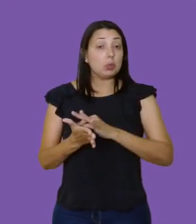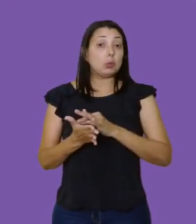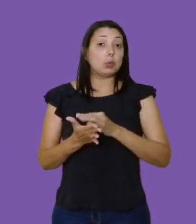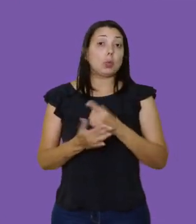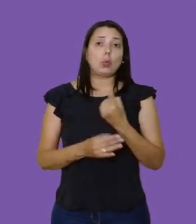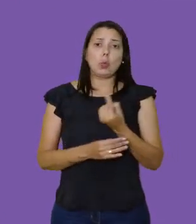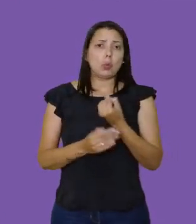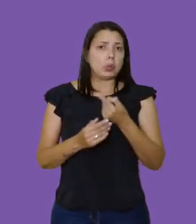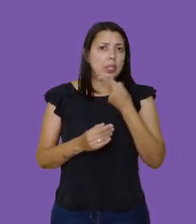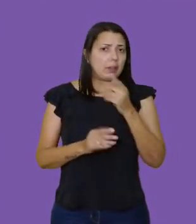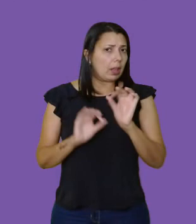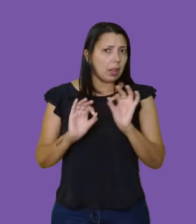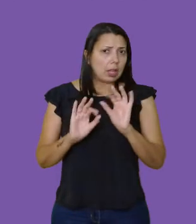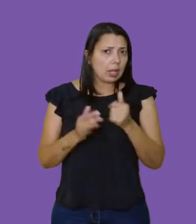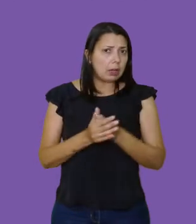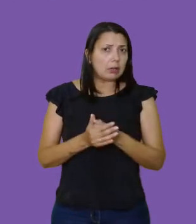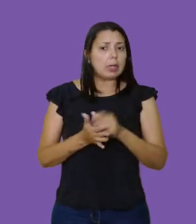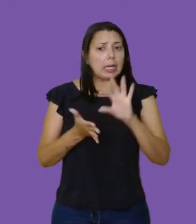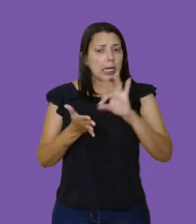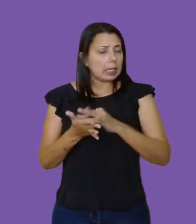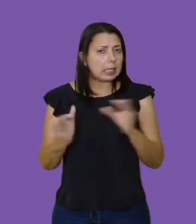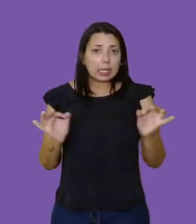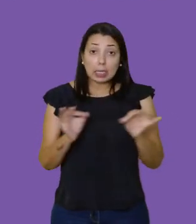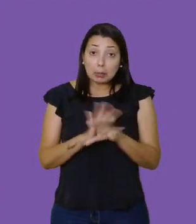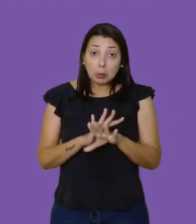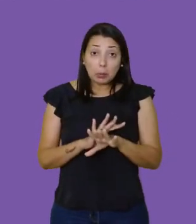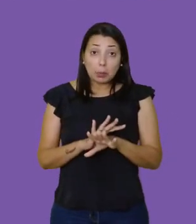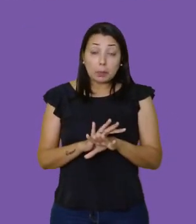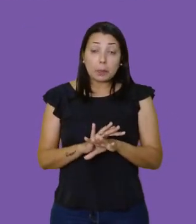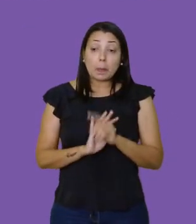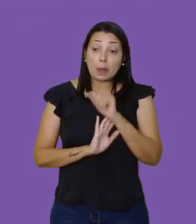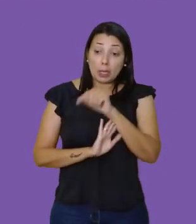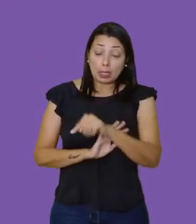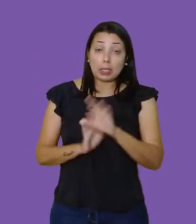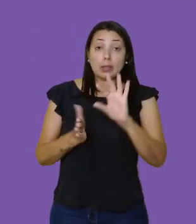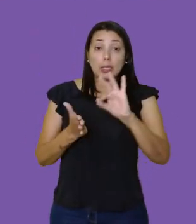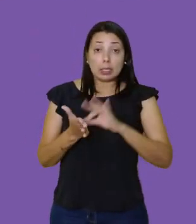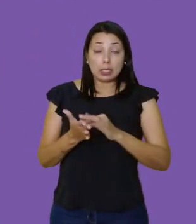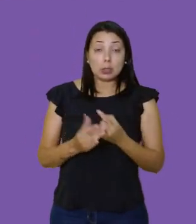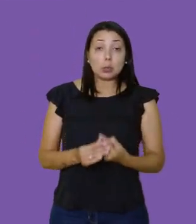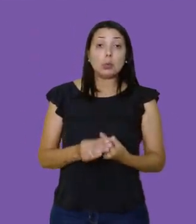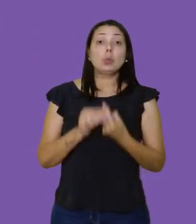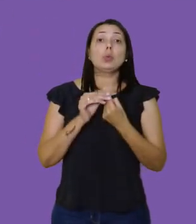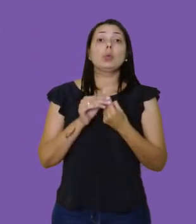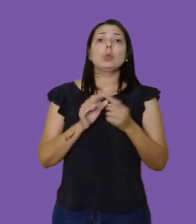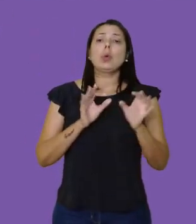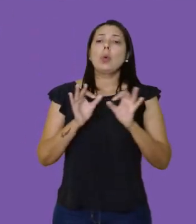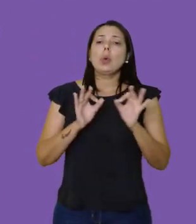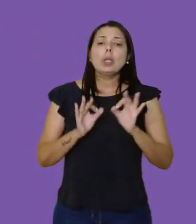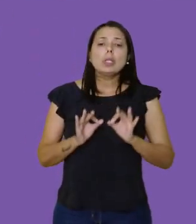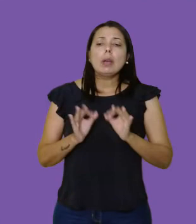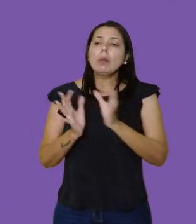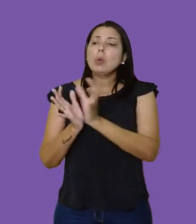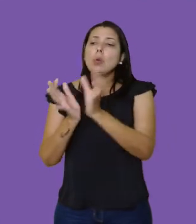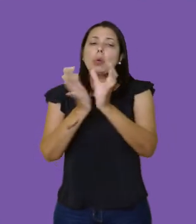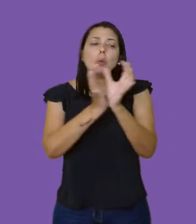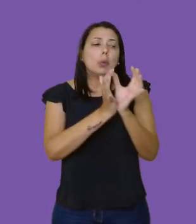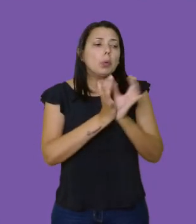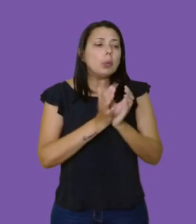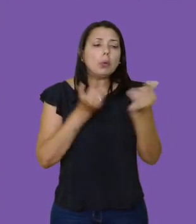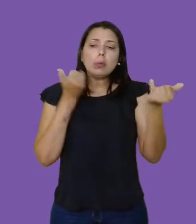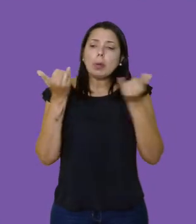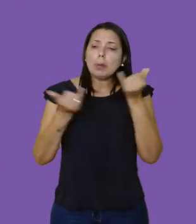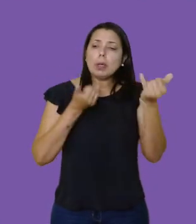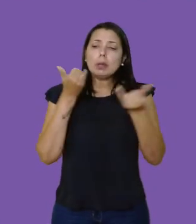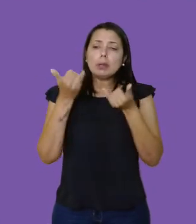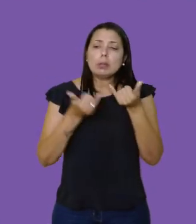né? Ninguém está falando disso. O Cadastro Único foi acabado. Né? Aquilo que era o Cadastro Único, que organizava um conjunto de informações,